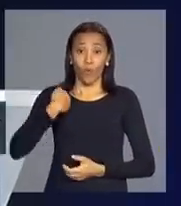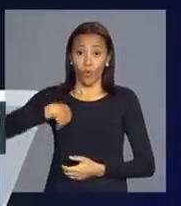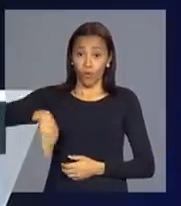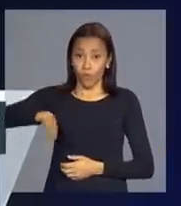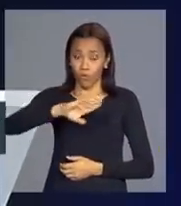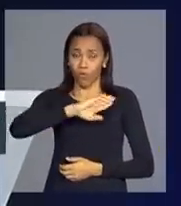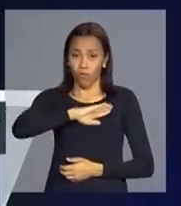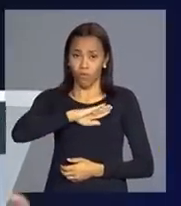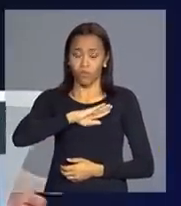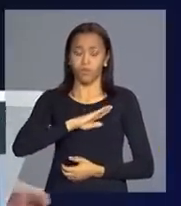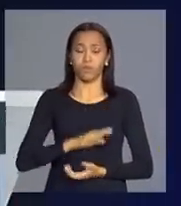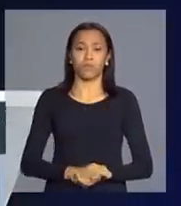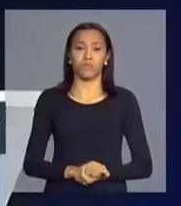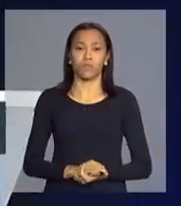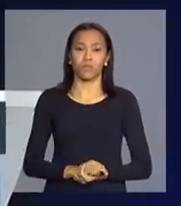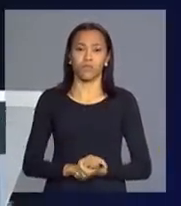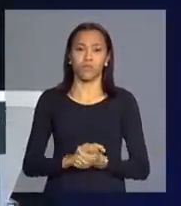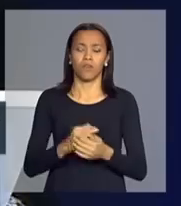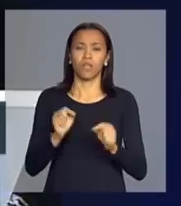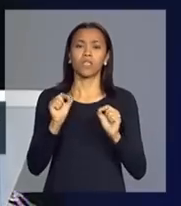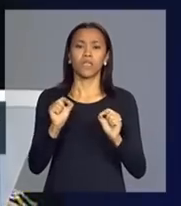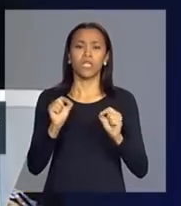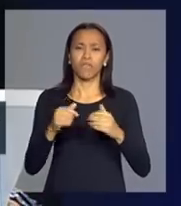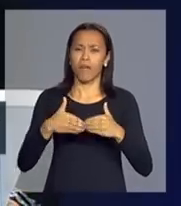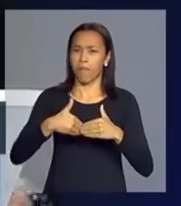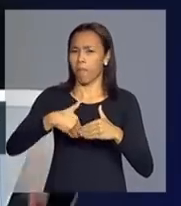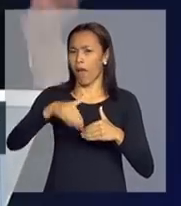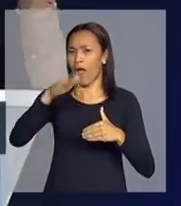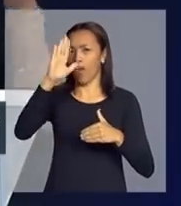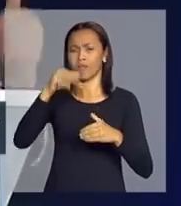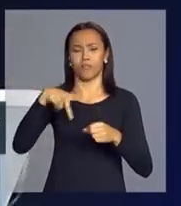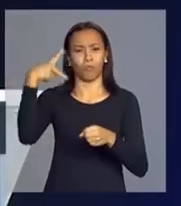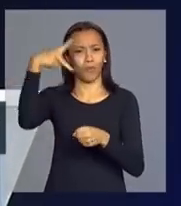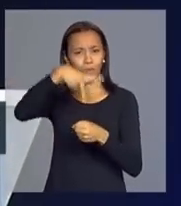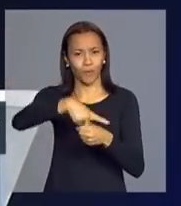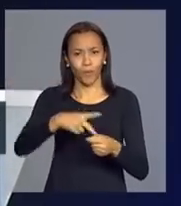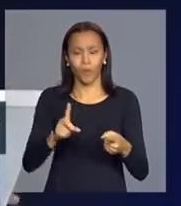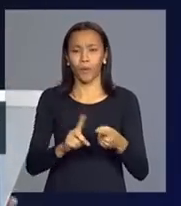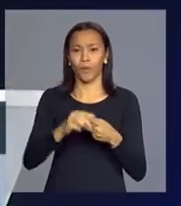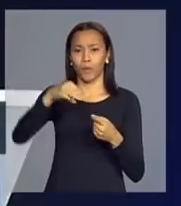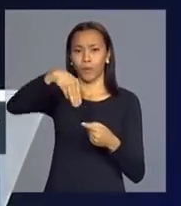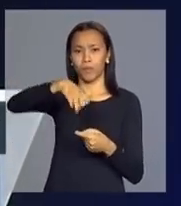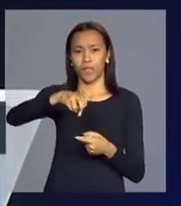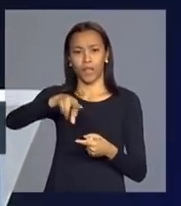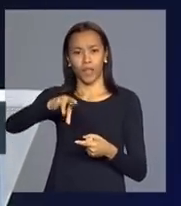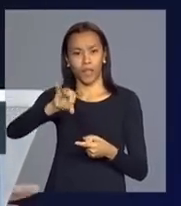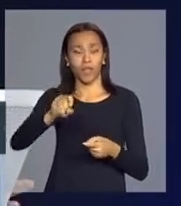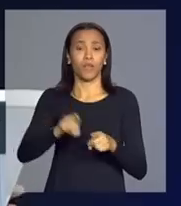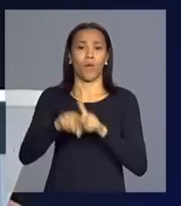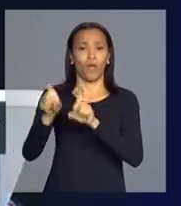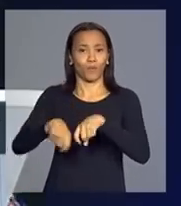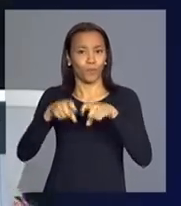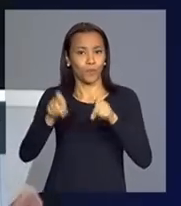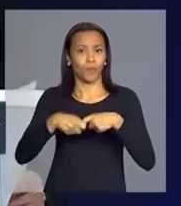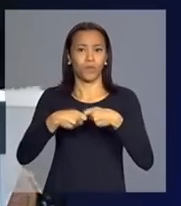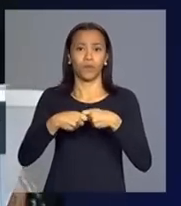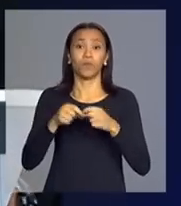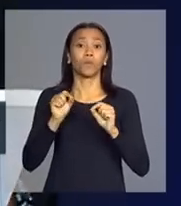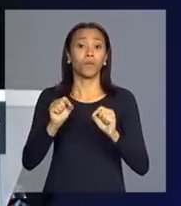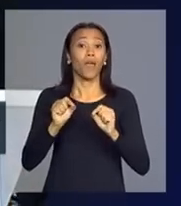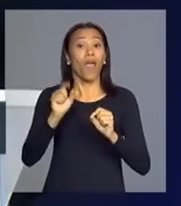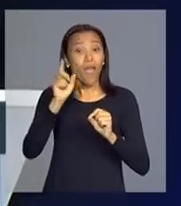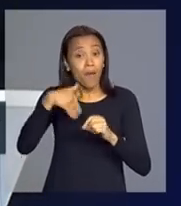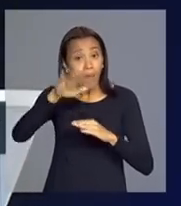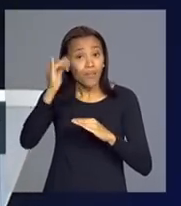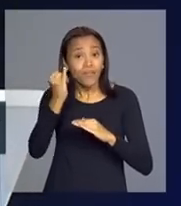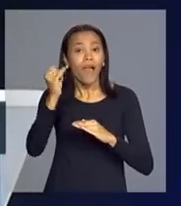recurso, para além do petróleo, do minério, da agricultura, são os